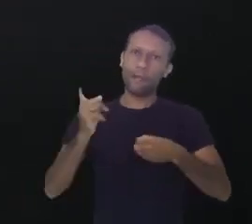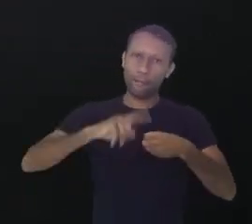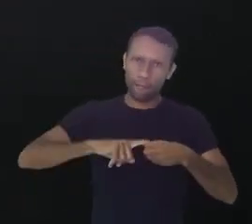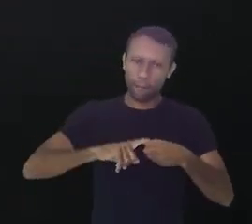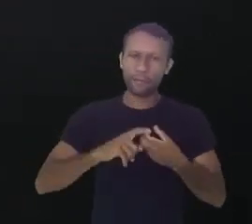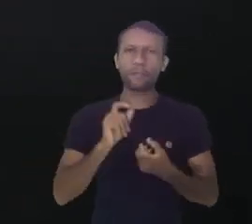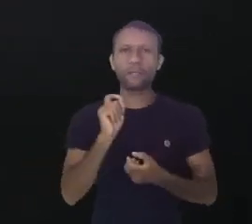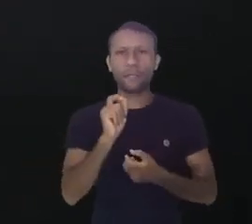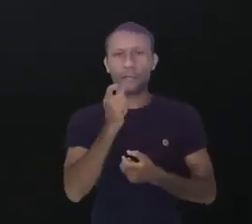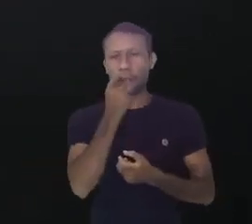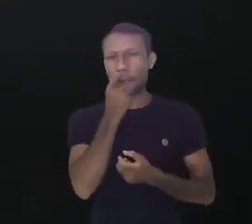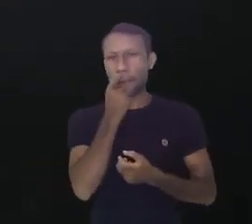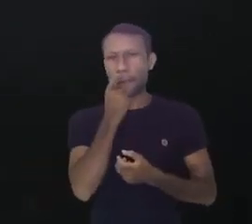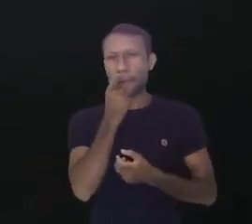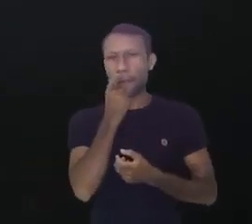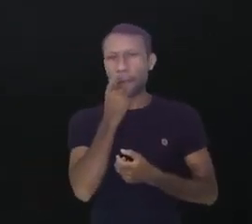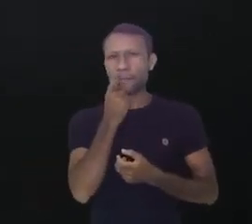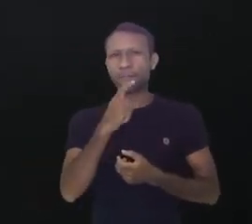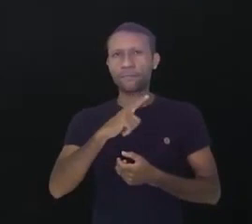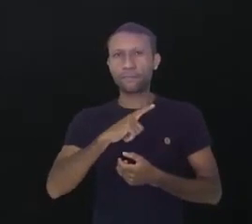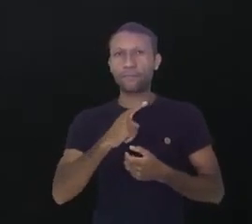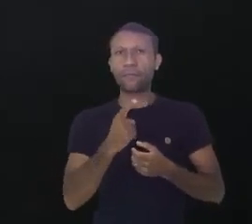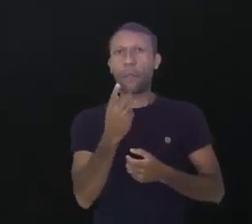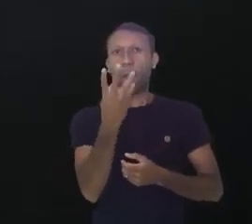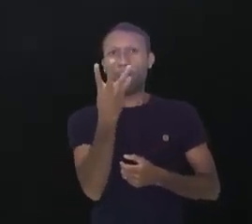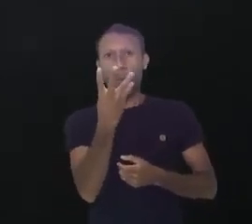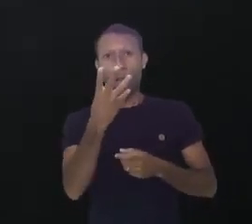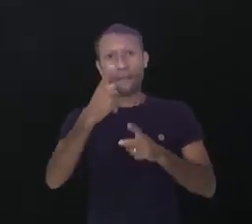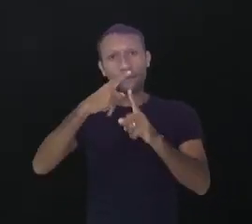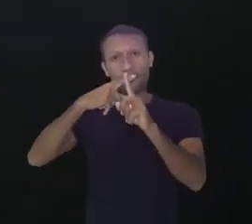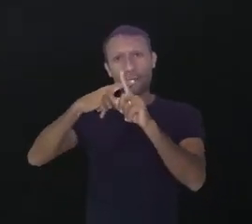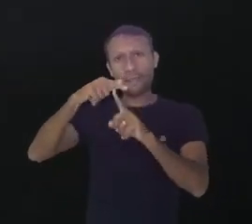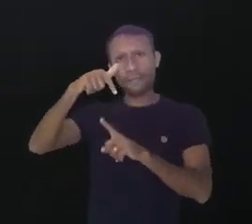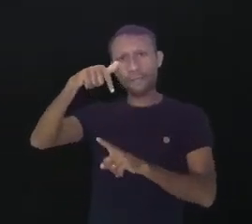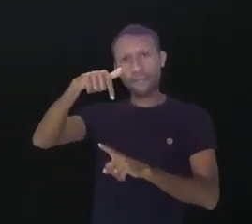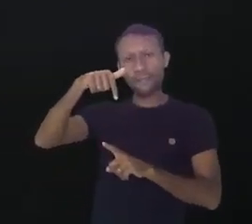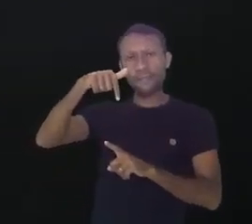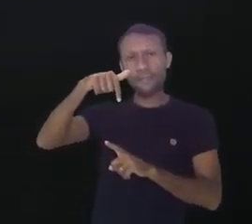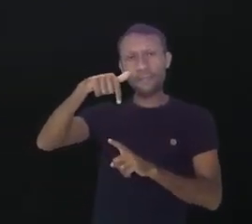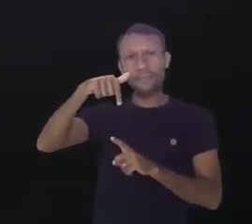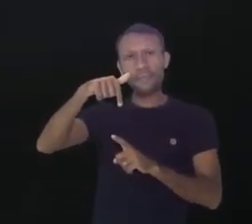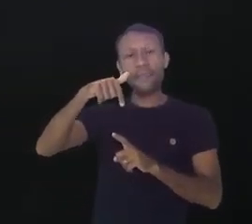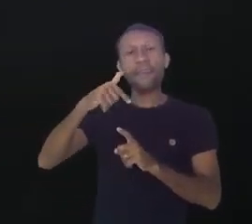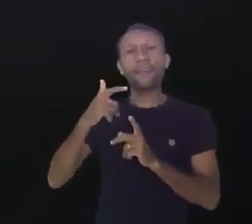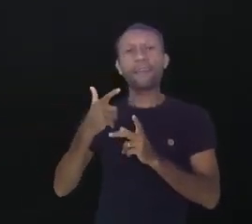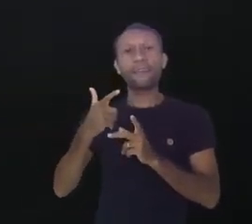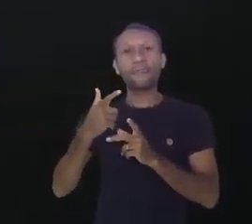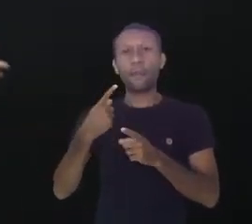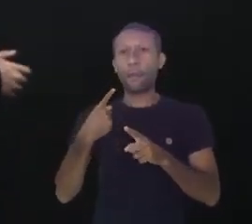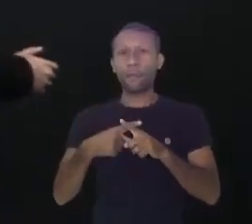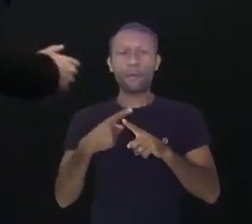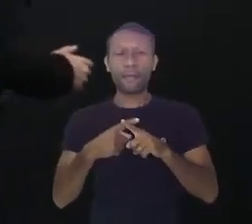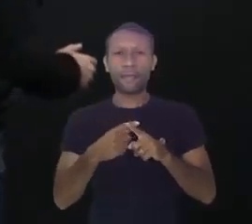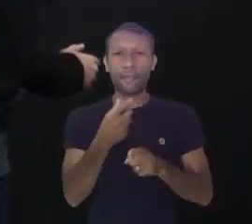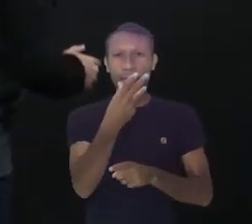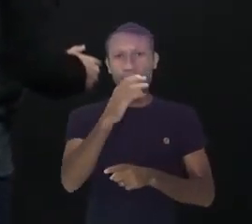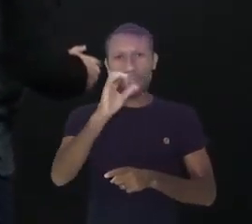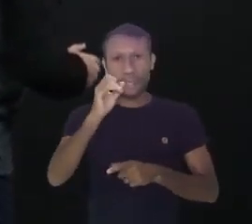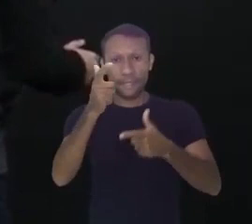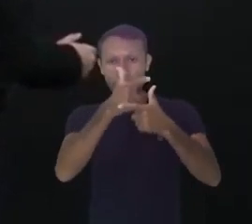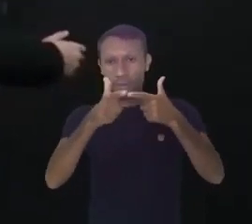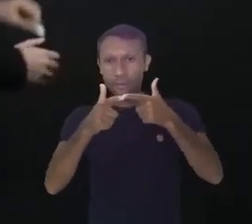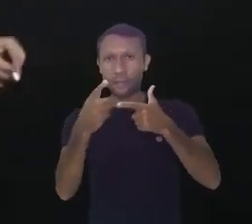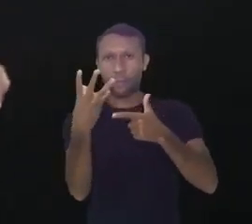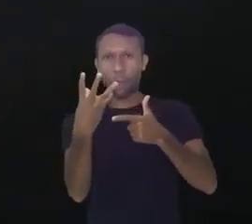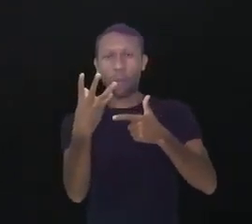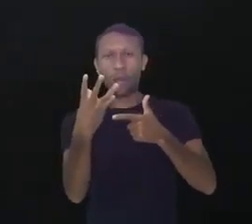uma unidade. Logo, eu vou trabalhar com 4 vezes 7. Automaticamente, então, 30 dividido por 4,